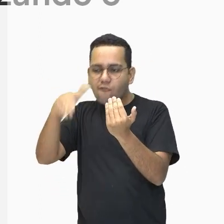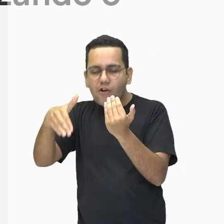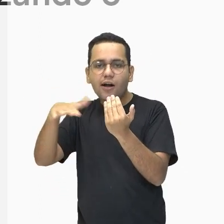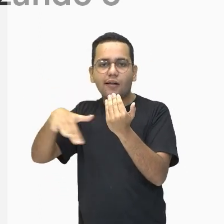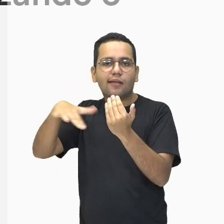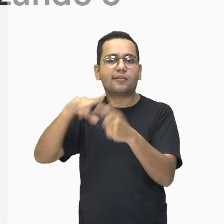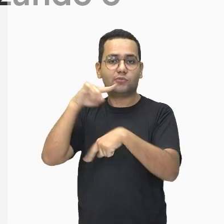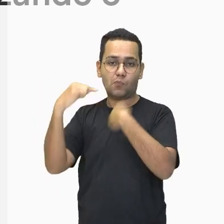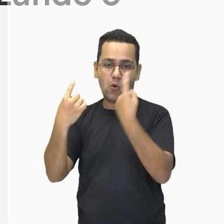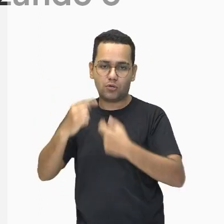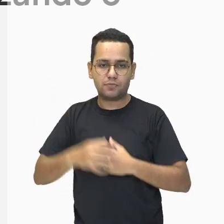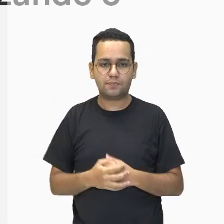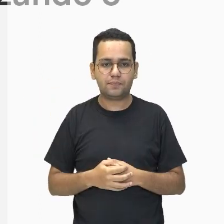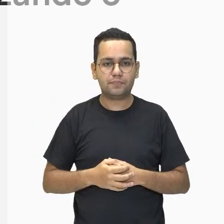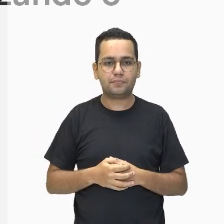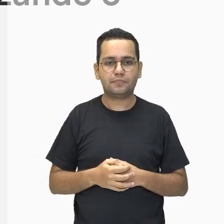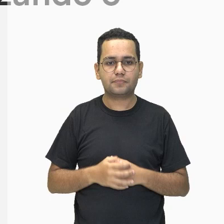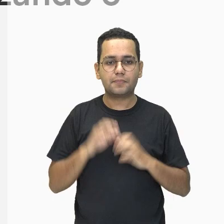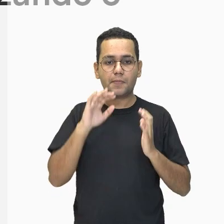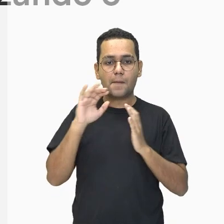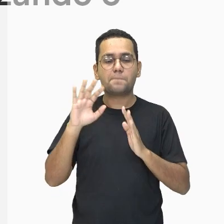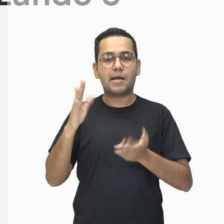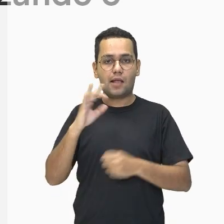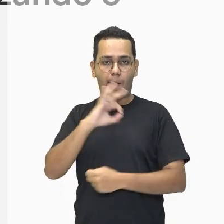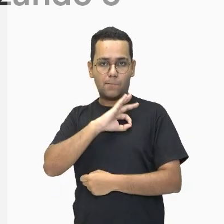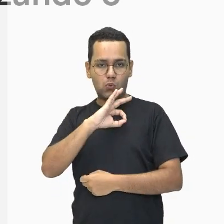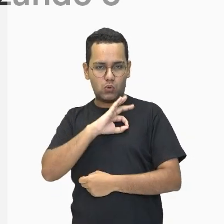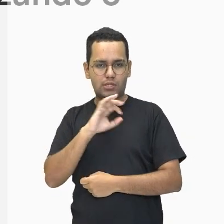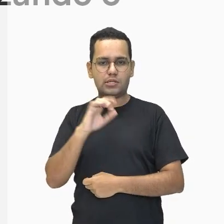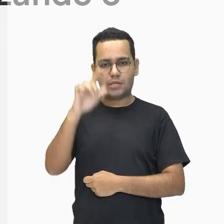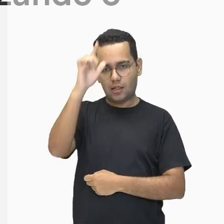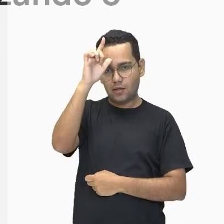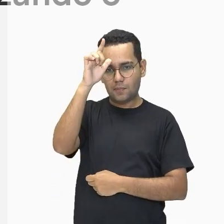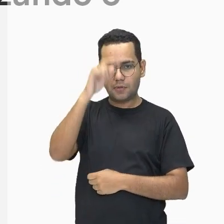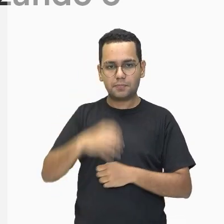A SS, a polícia alemã,